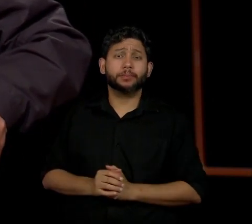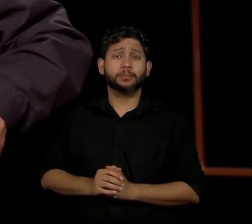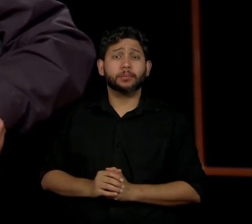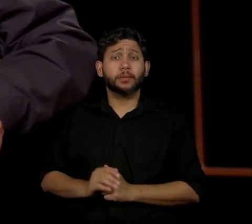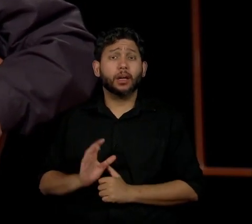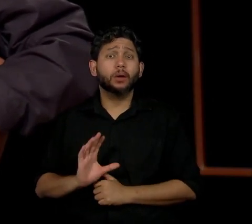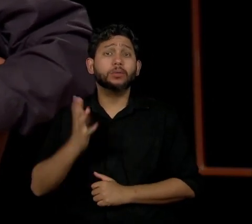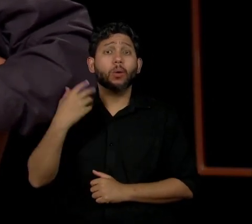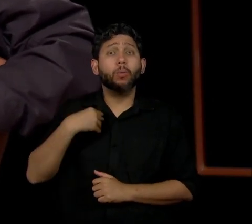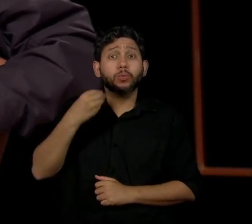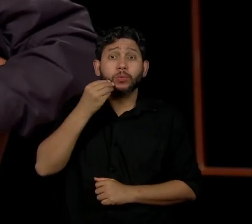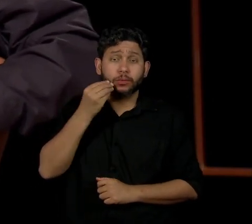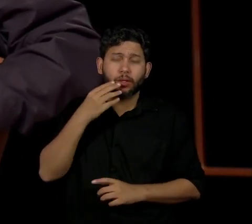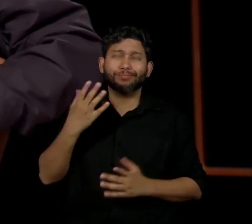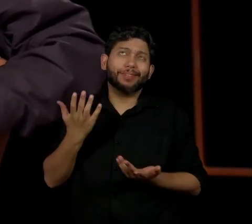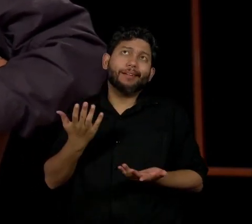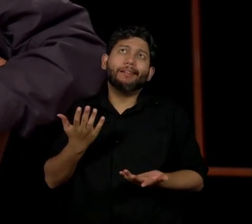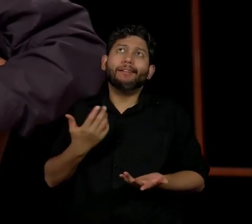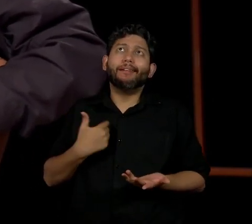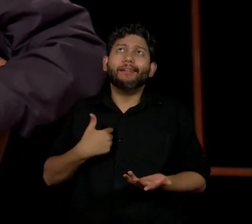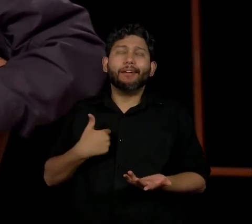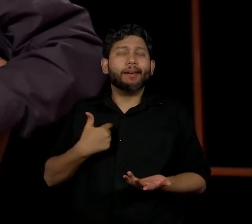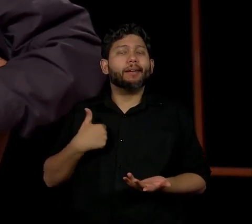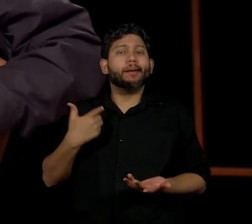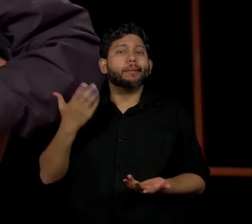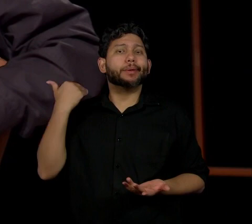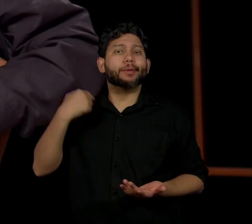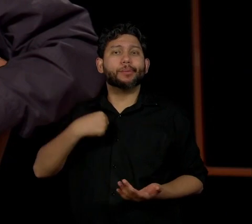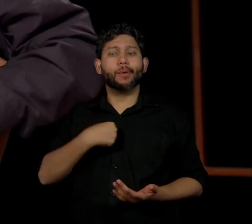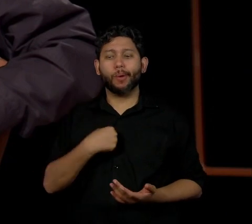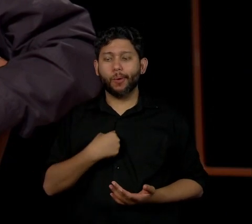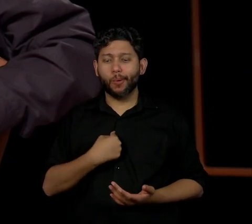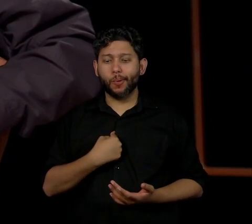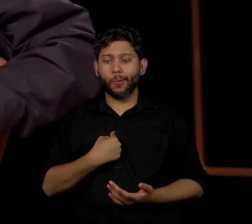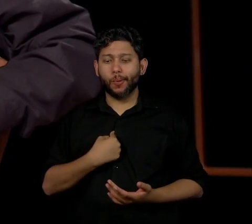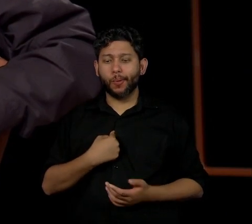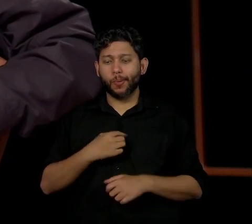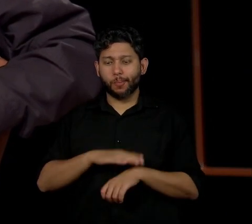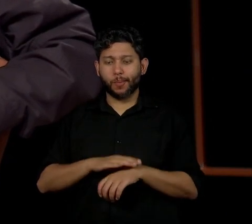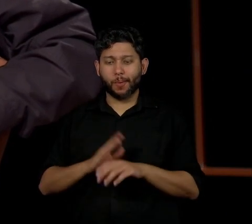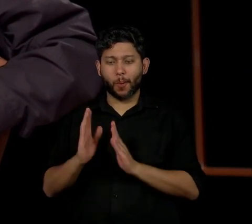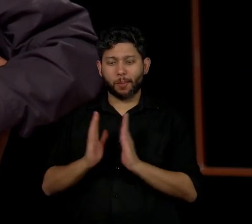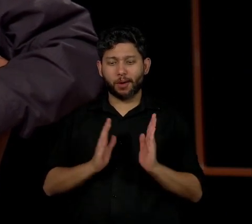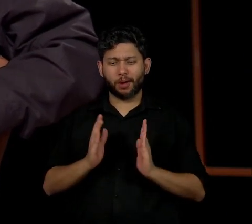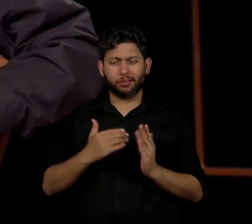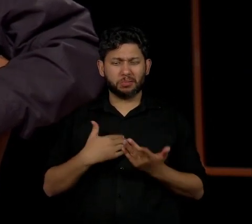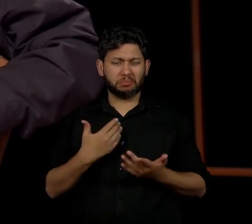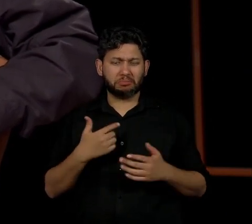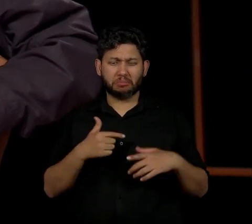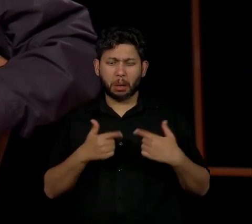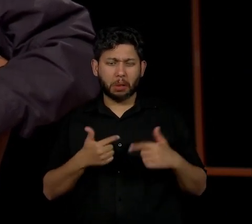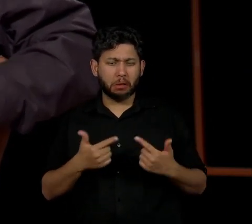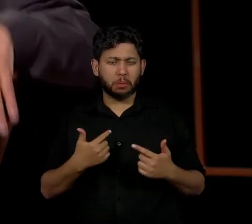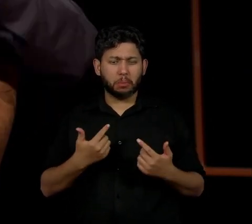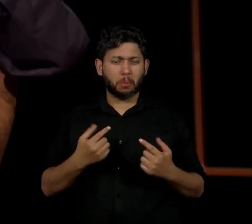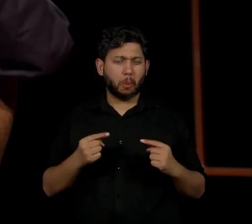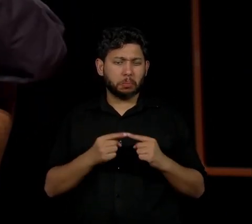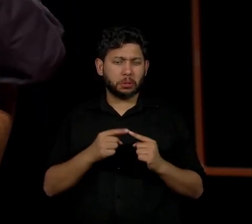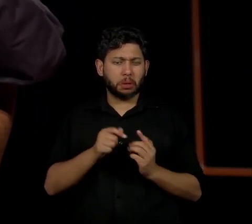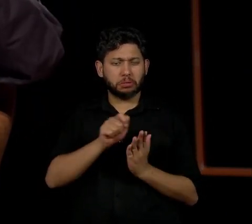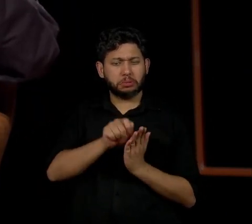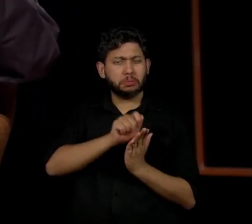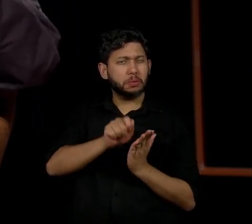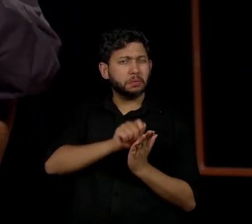surgiu uma oportunidade, porque eu estava, na época também, fazendo alguma coisa como escritor, também